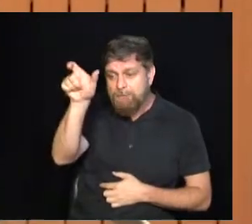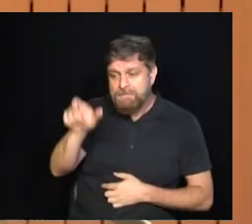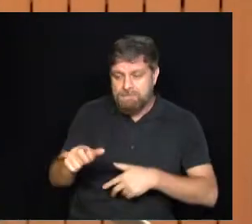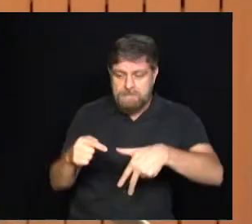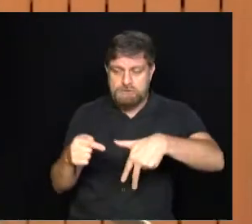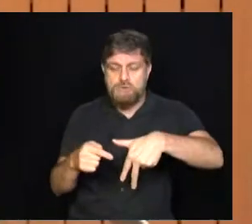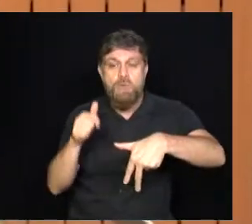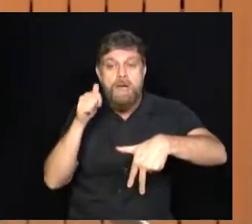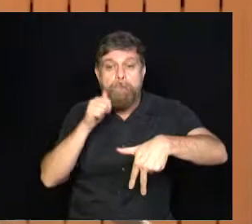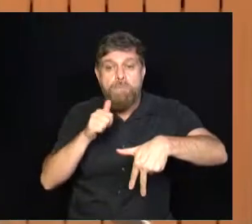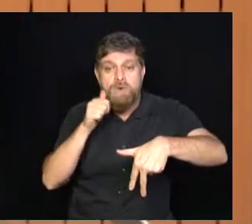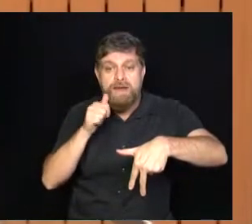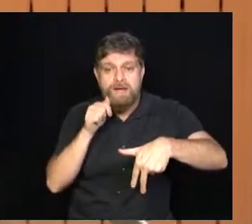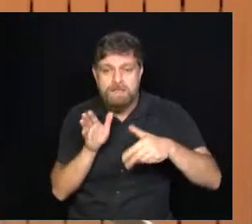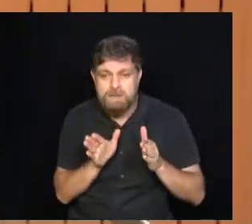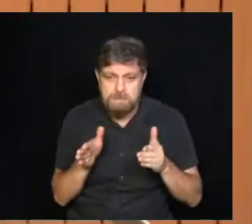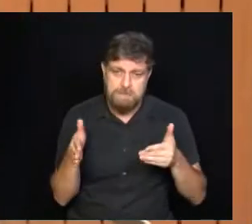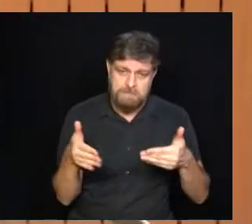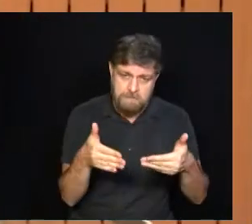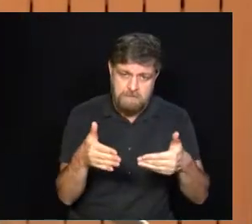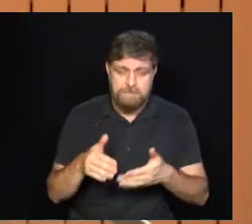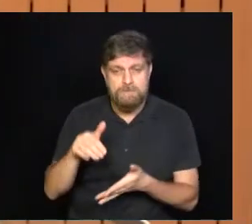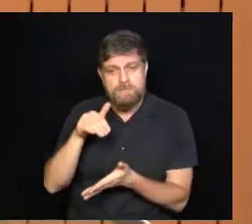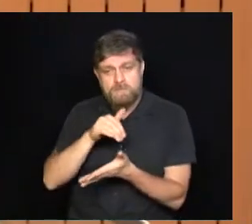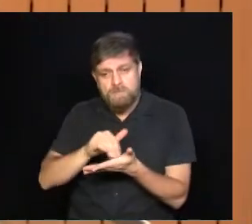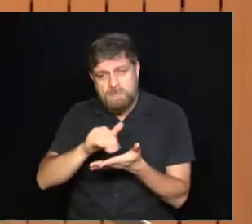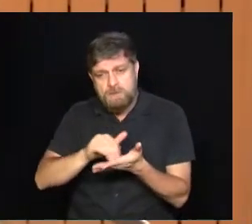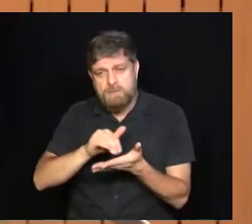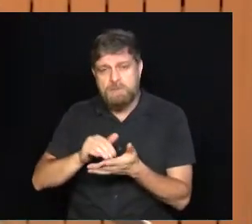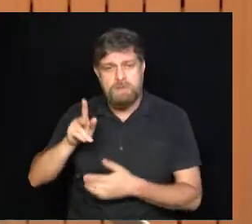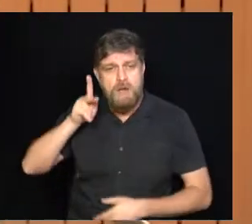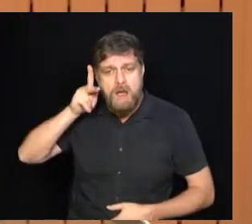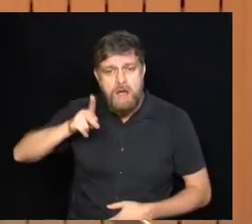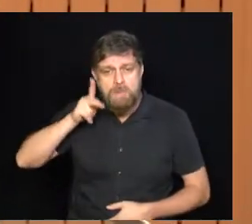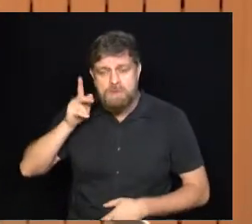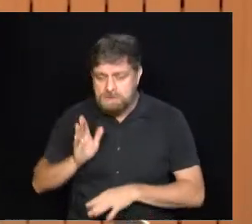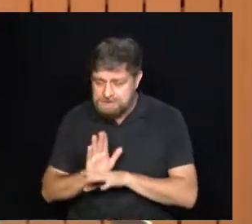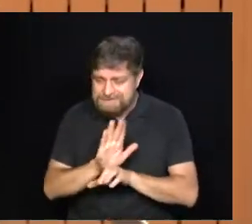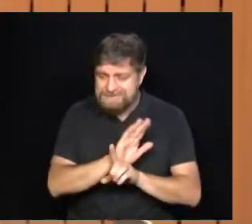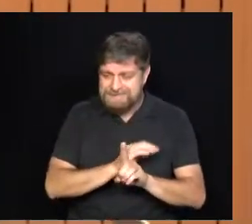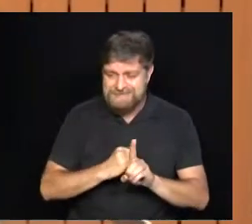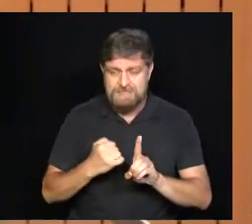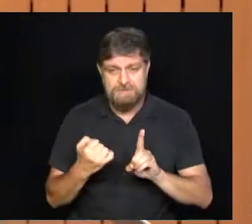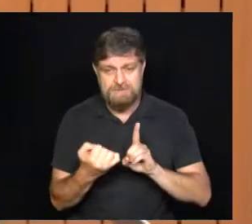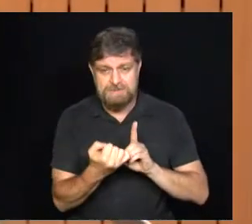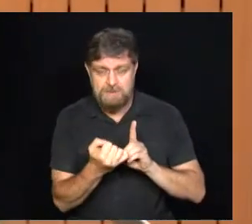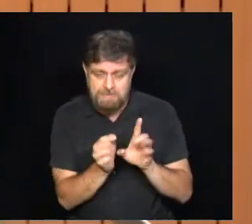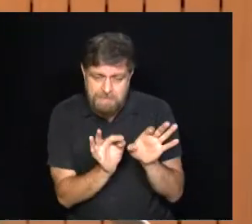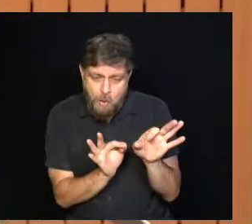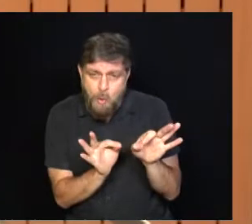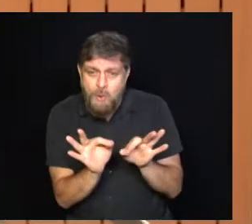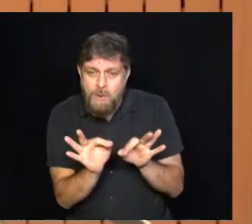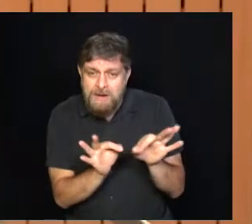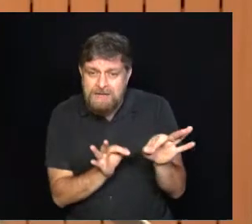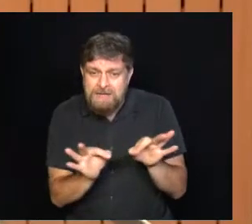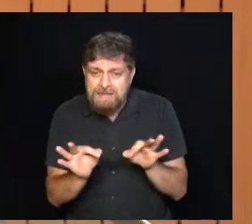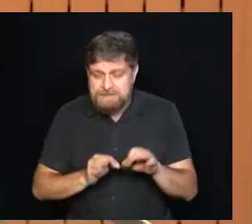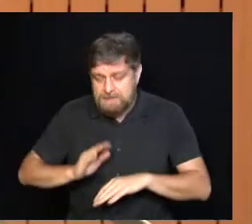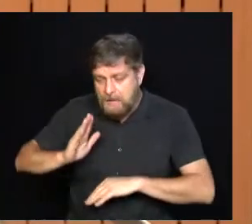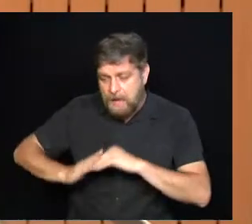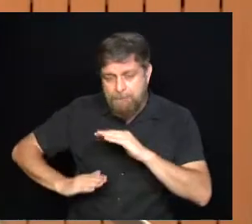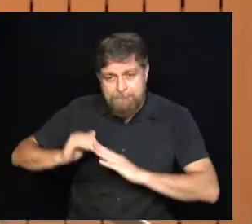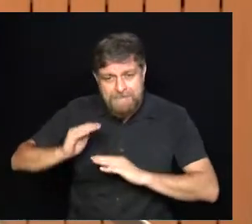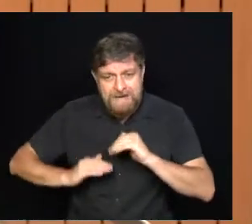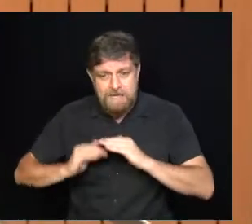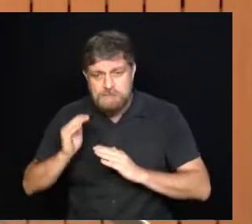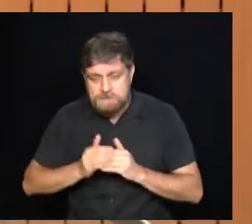secretária estava dizendo, a secretaria e a política de assistência social, ela organiza as ações, as